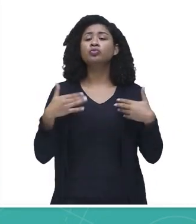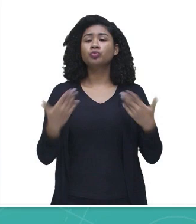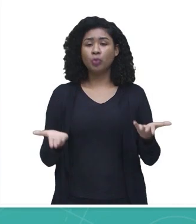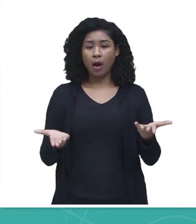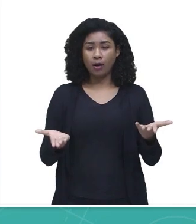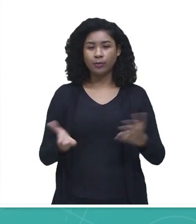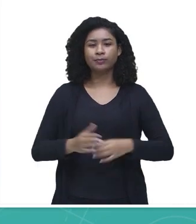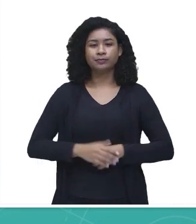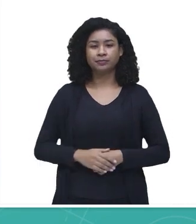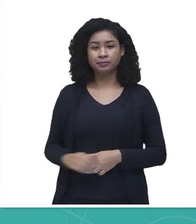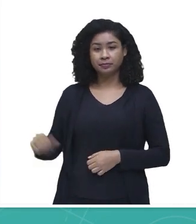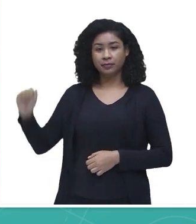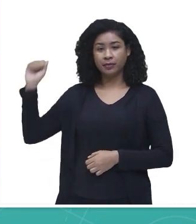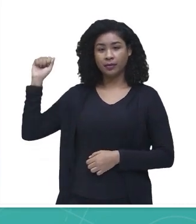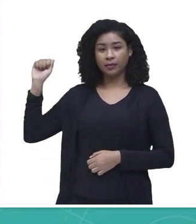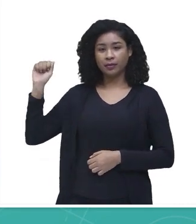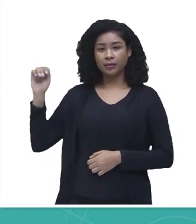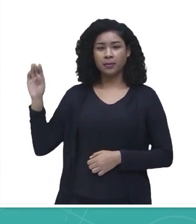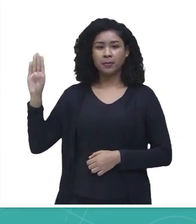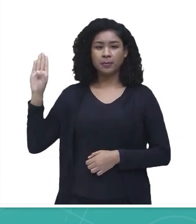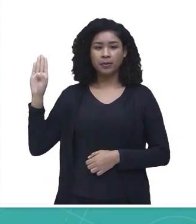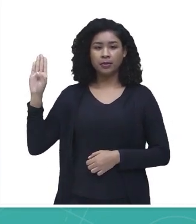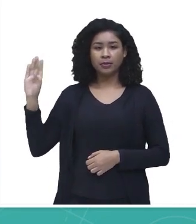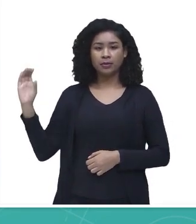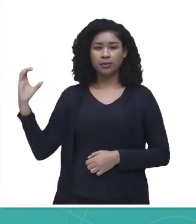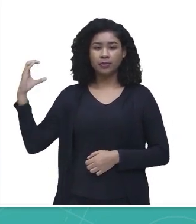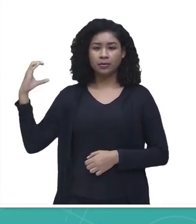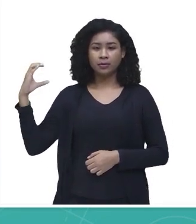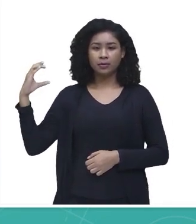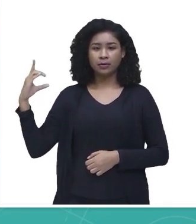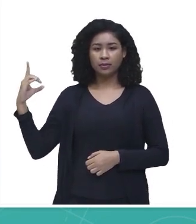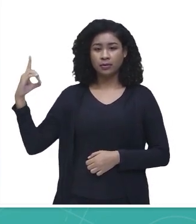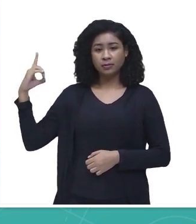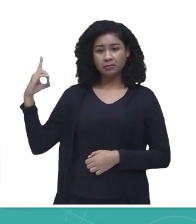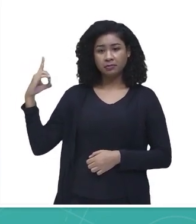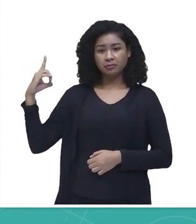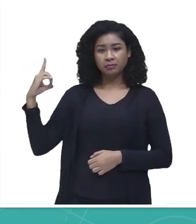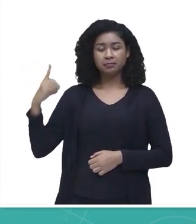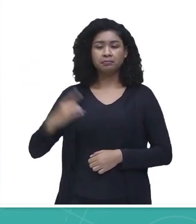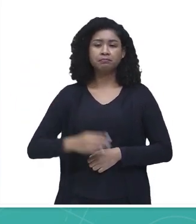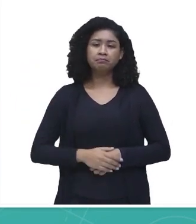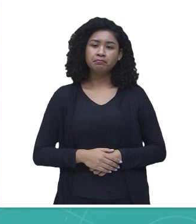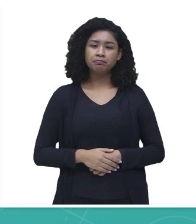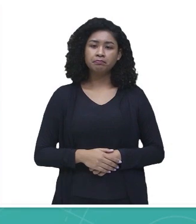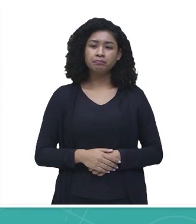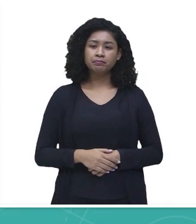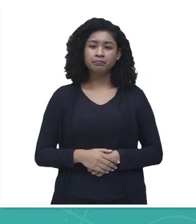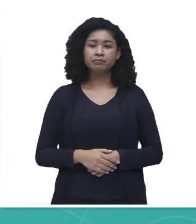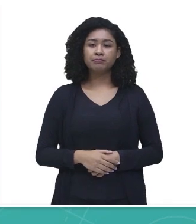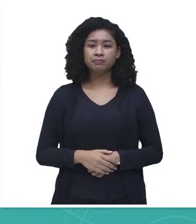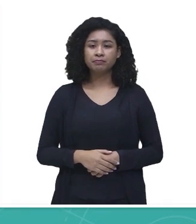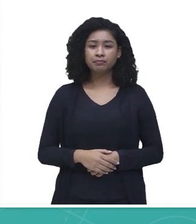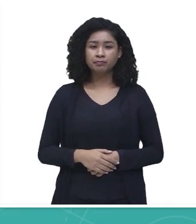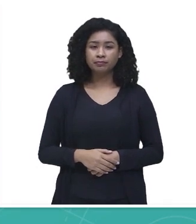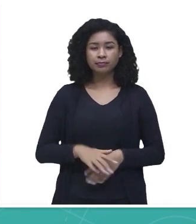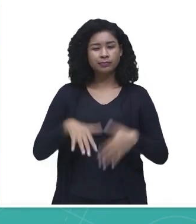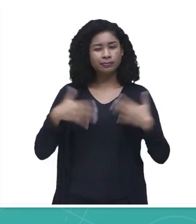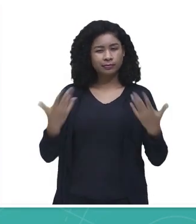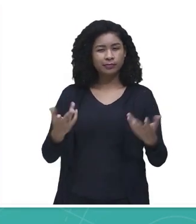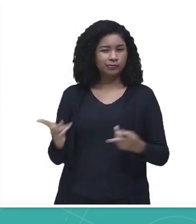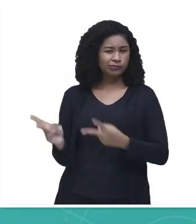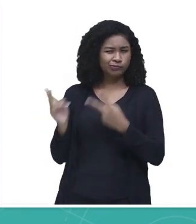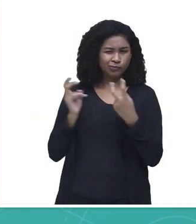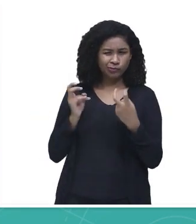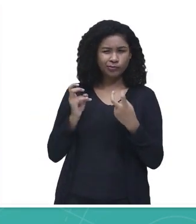A, pulmonar, B, branquial, C, cutânea ou D, traqueal. Então a gente observou aí